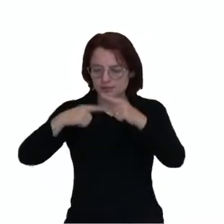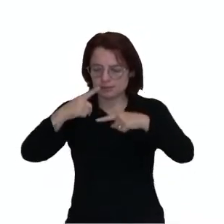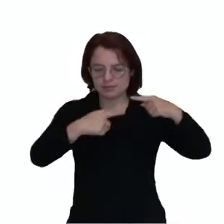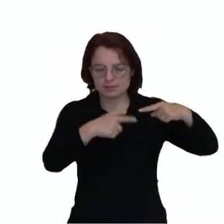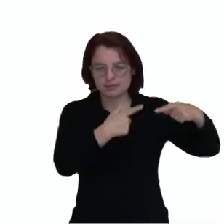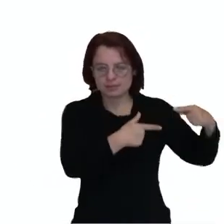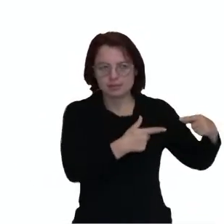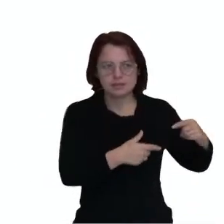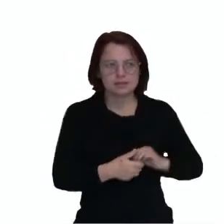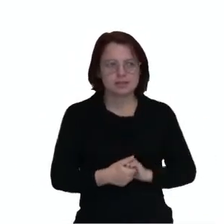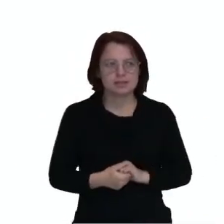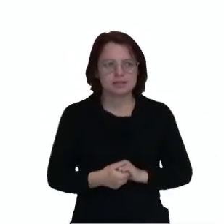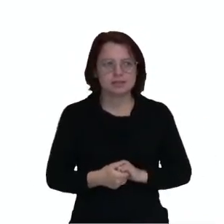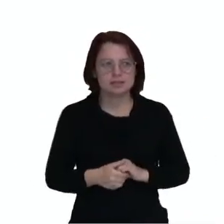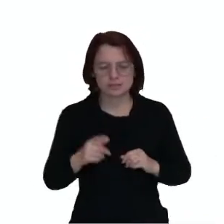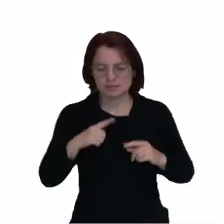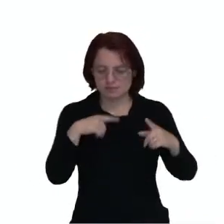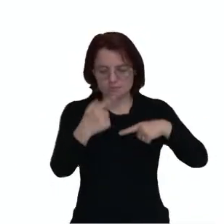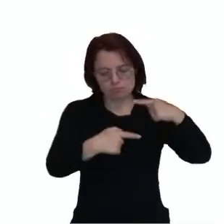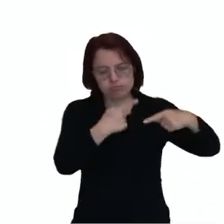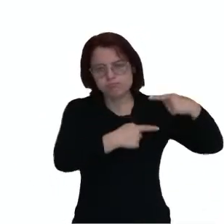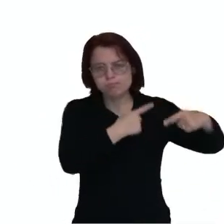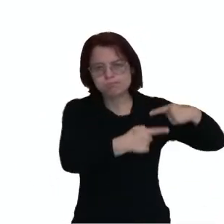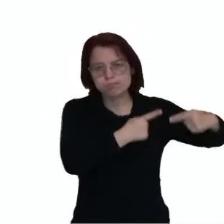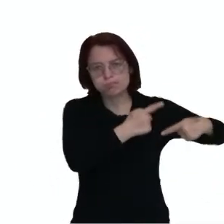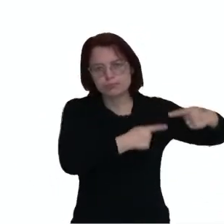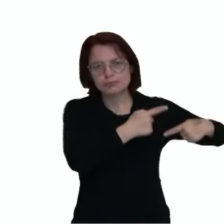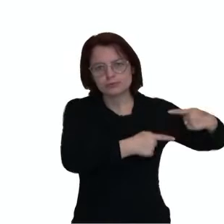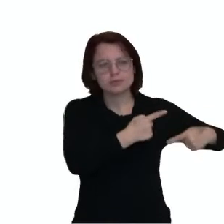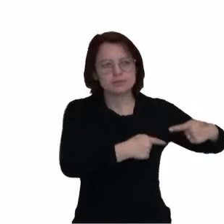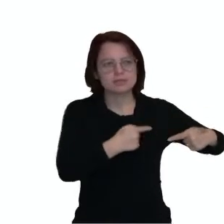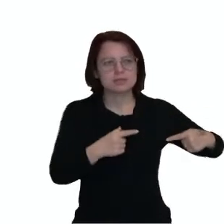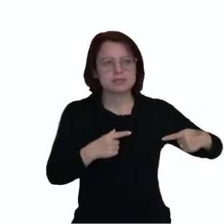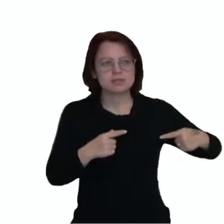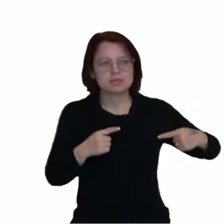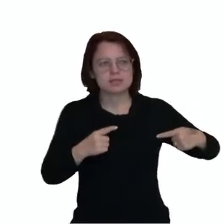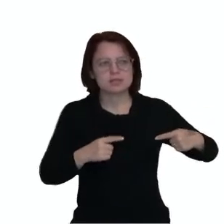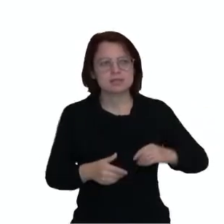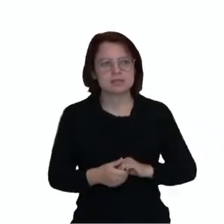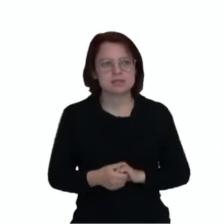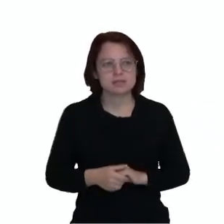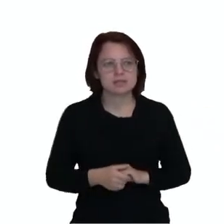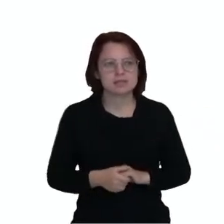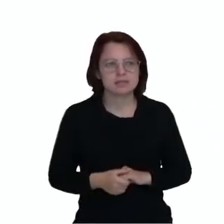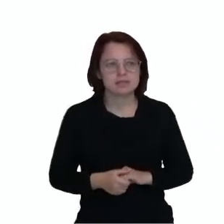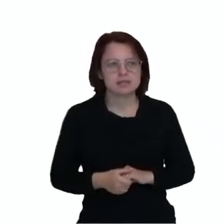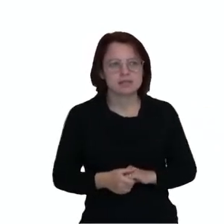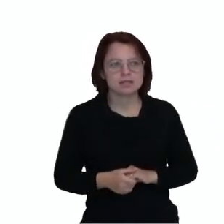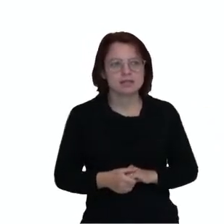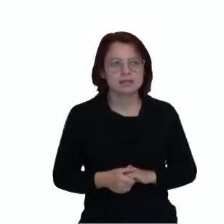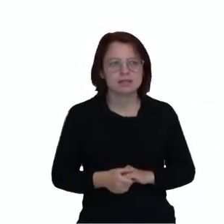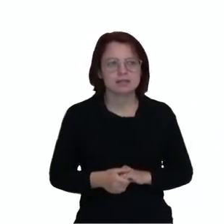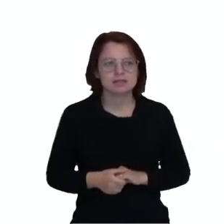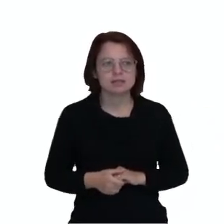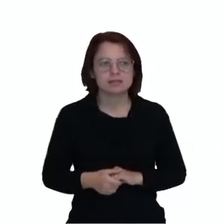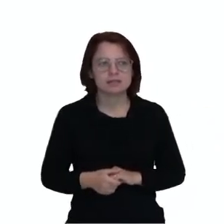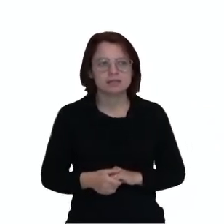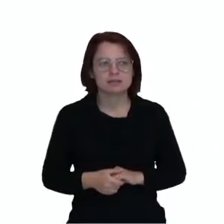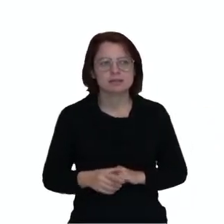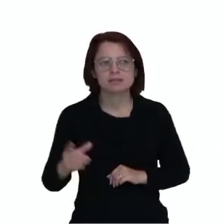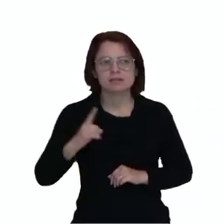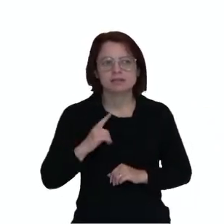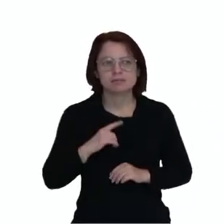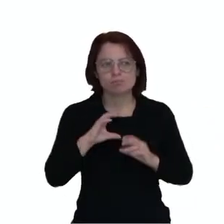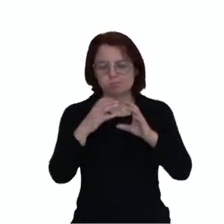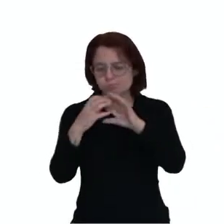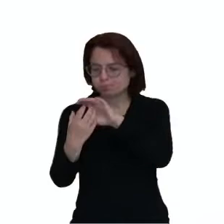escada. Ele vai se enrolando, se enovelando, vai formando aquelas bolinhas, né? Cada vez mais até